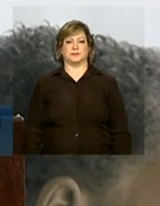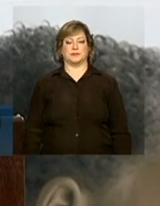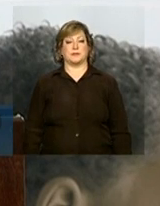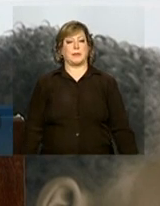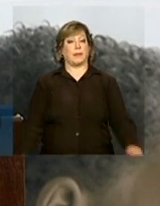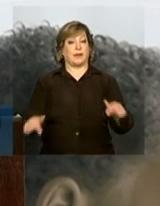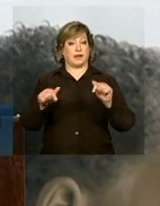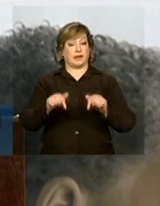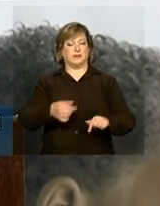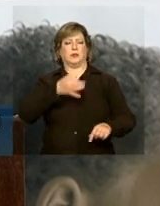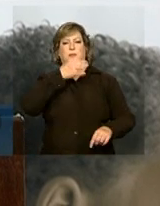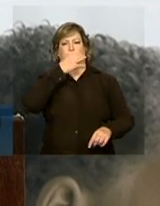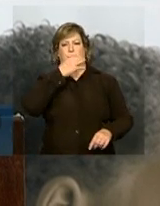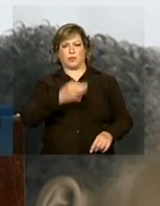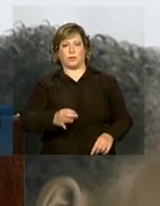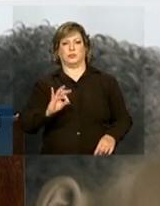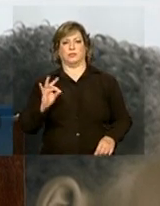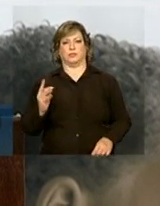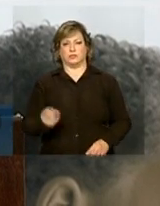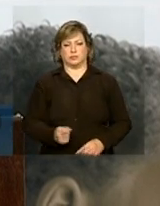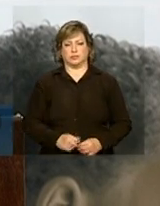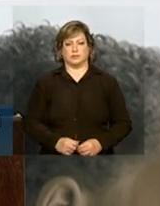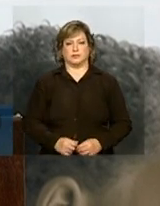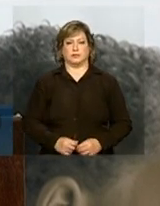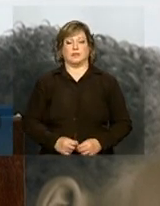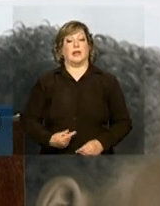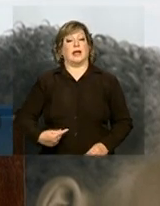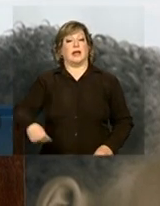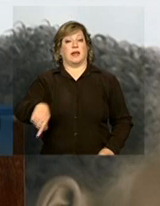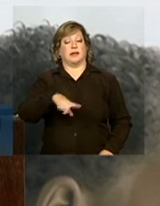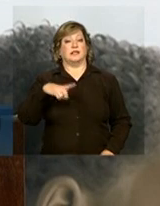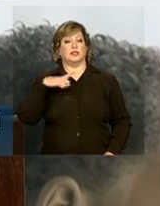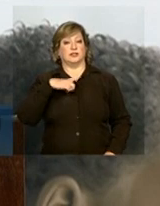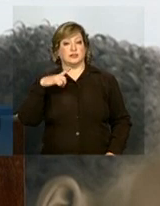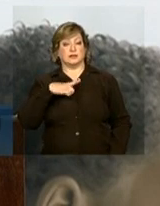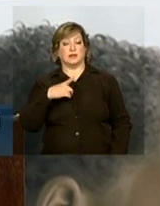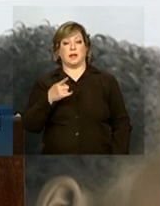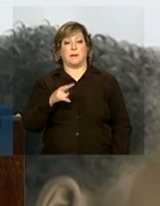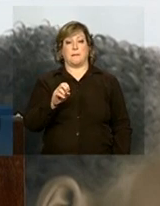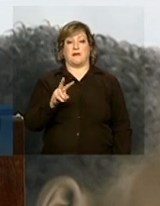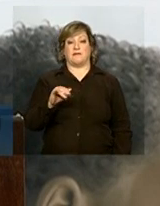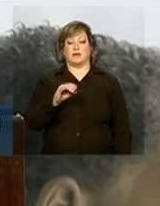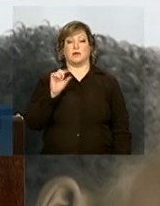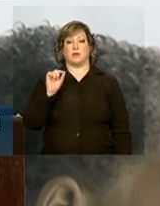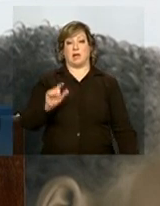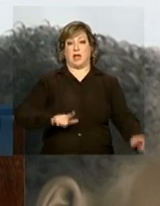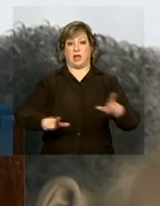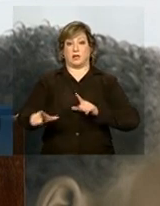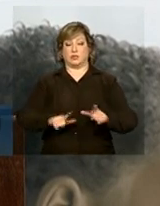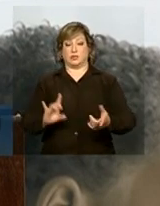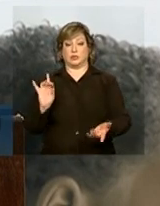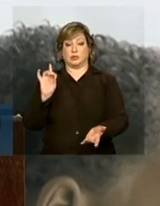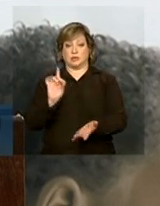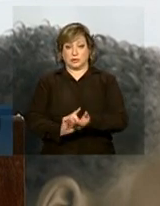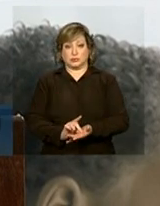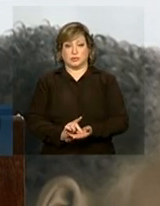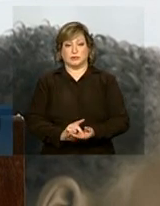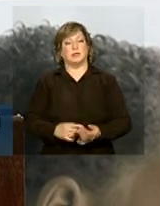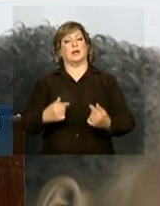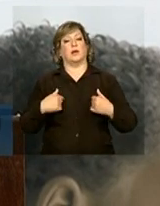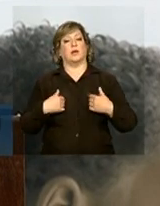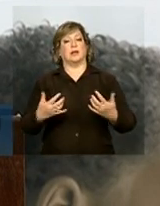Essas propostas, elas tinham a previsão de ações concretas. E eu